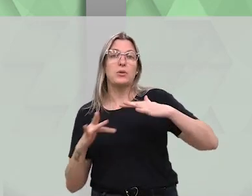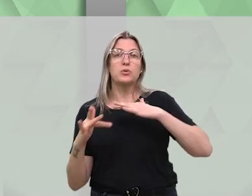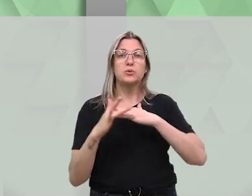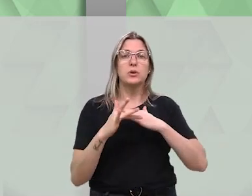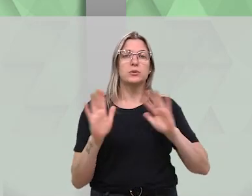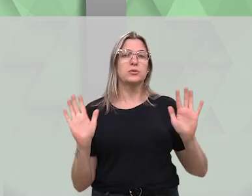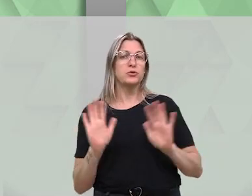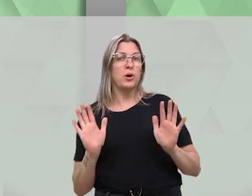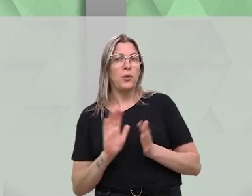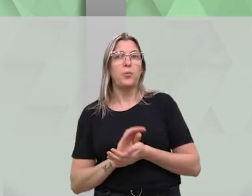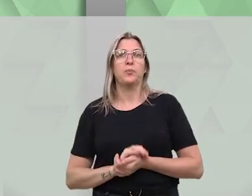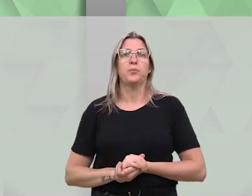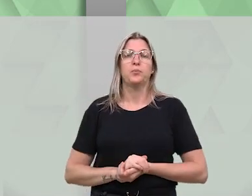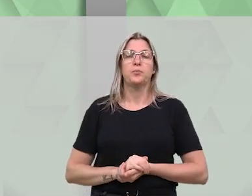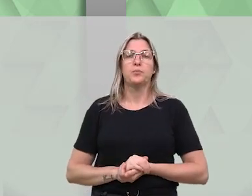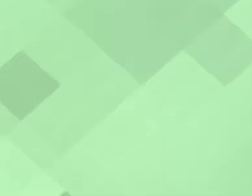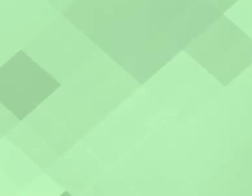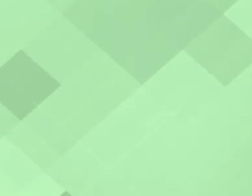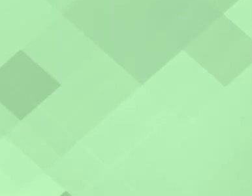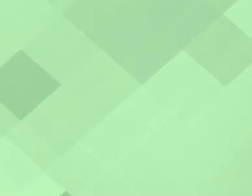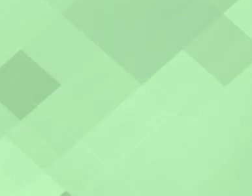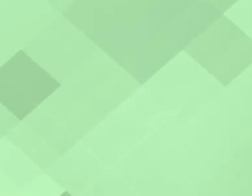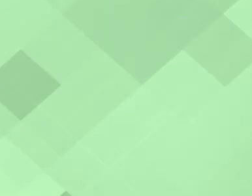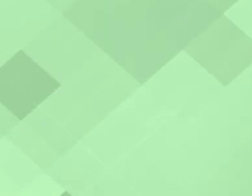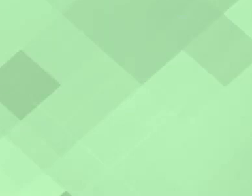nossas redes sociais. Até mais!